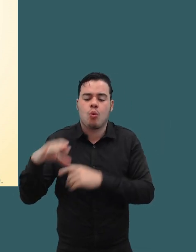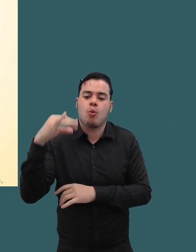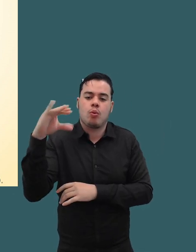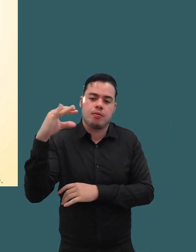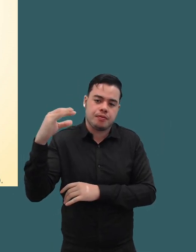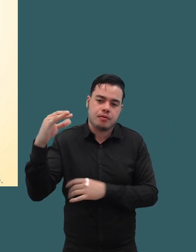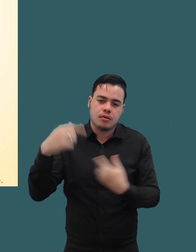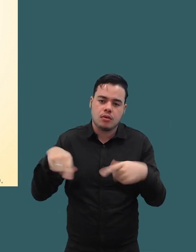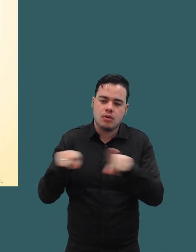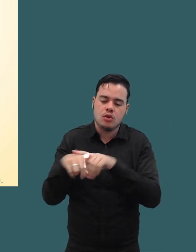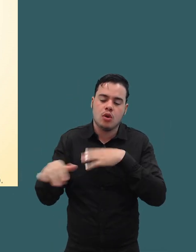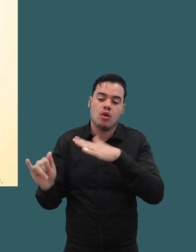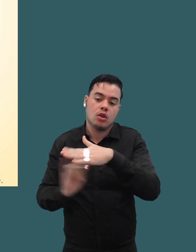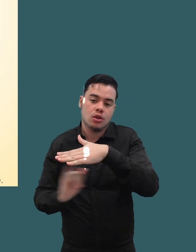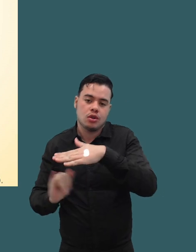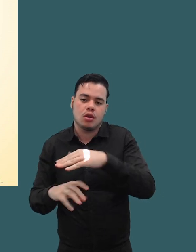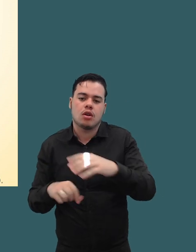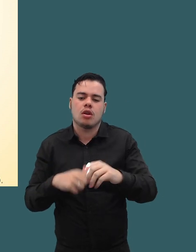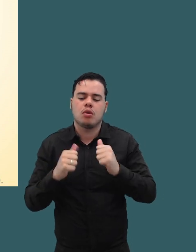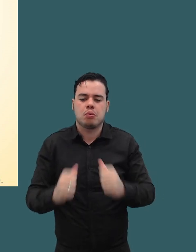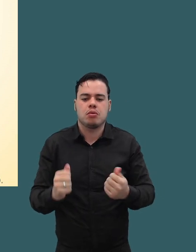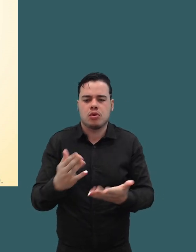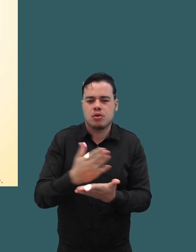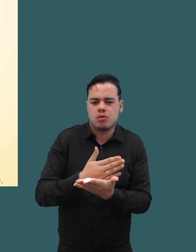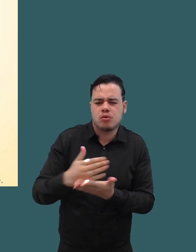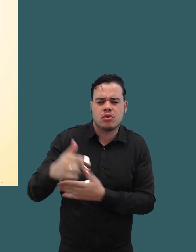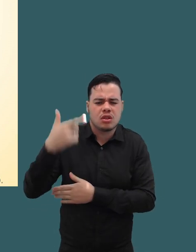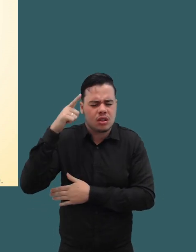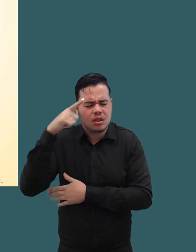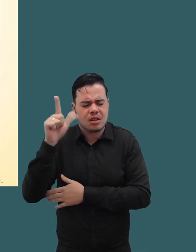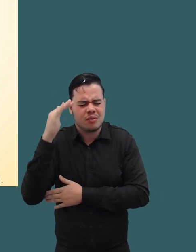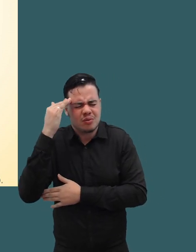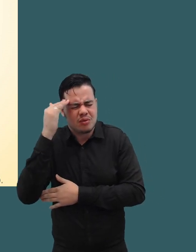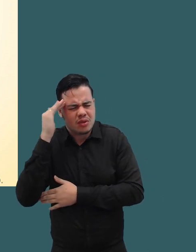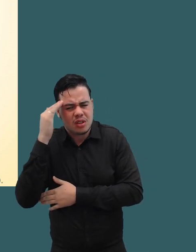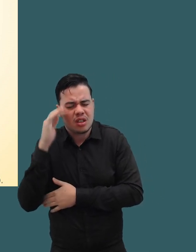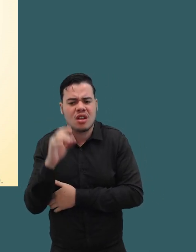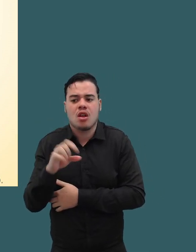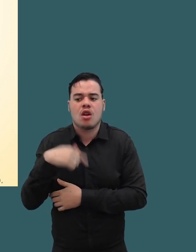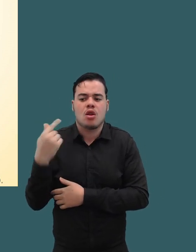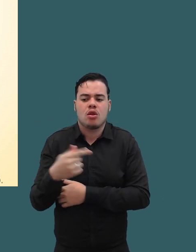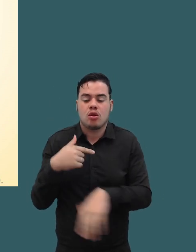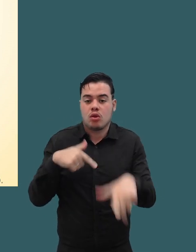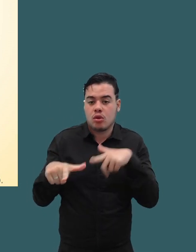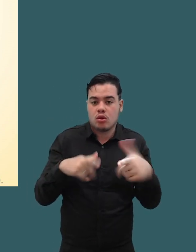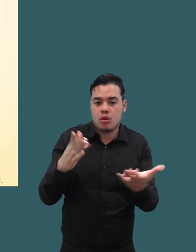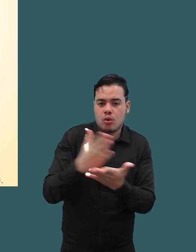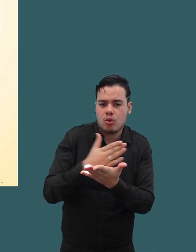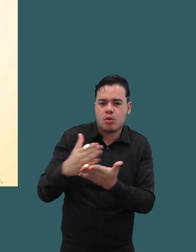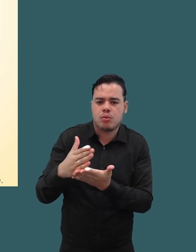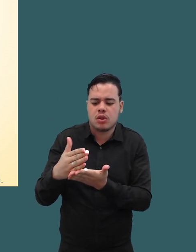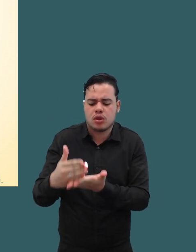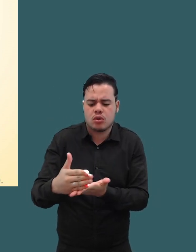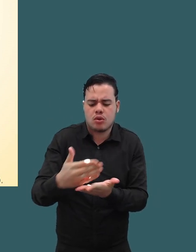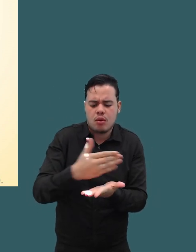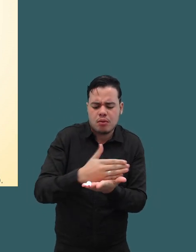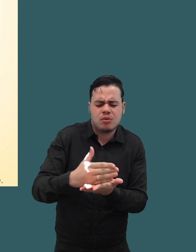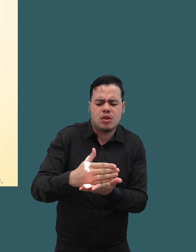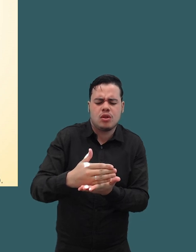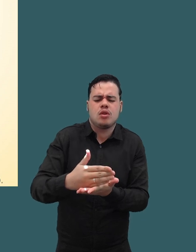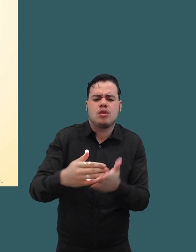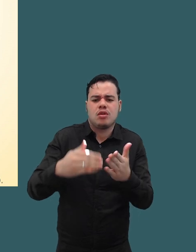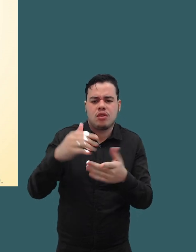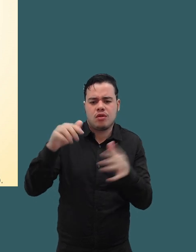nossas instituições. Para que a gente possa entender o seguinte, que o que a gente faz é um trabalho de começo planejado, de